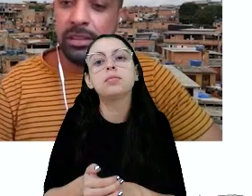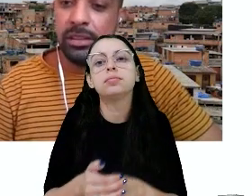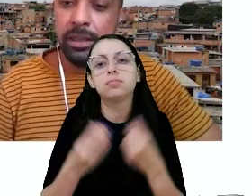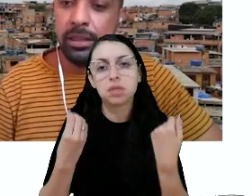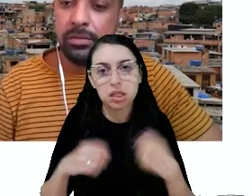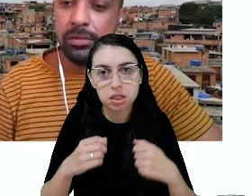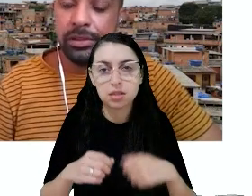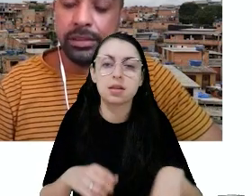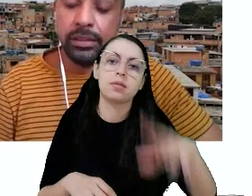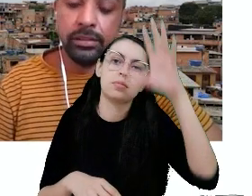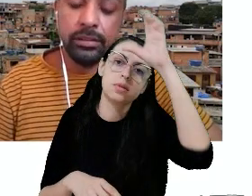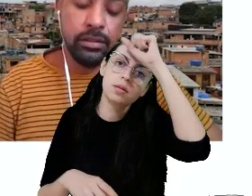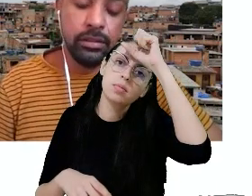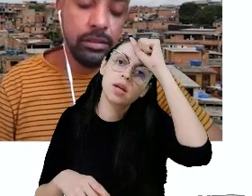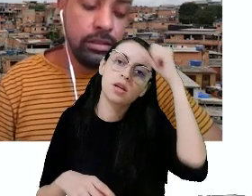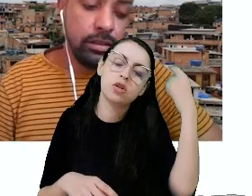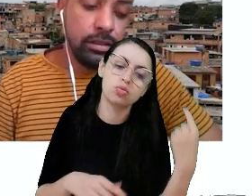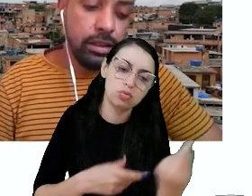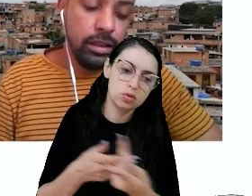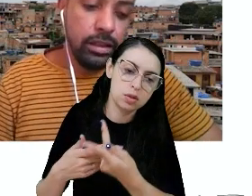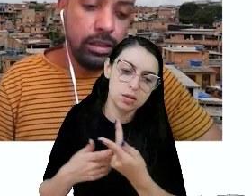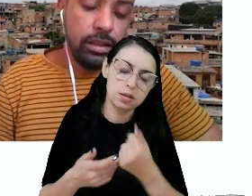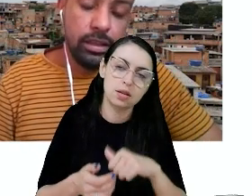homens. Nós temos que aprender com vocês.